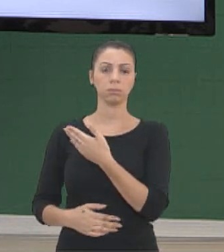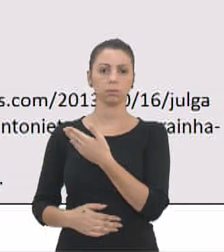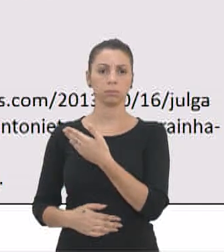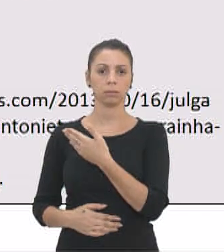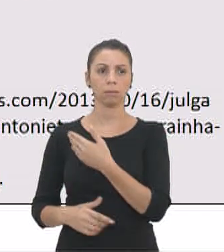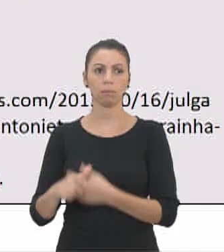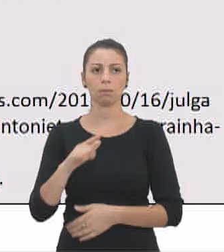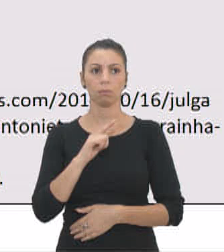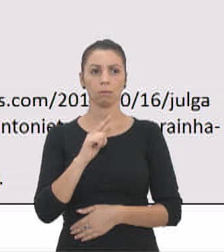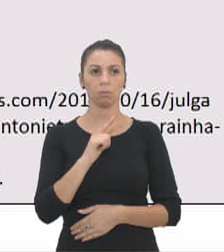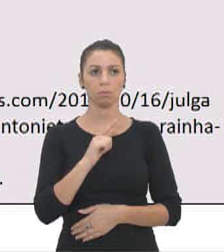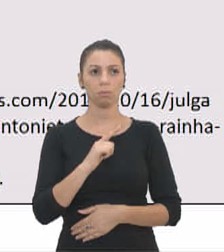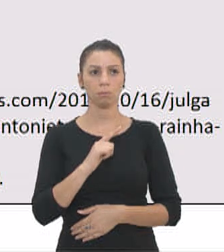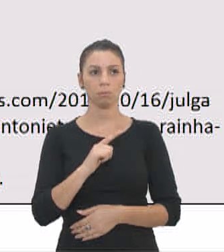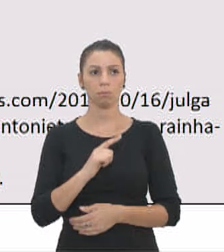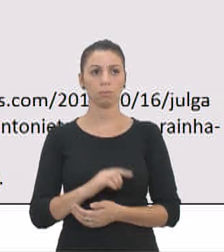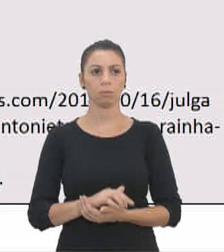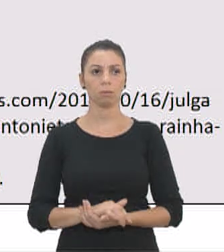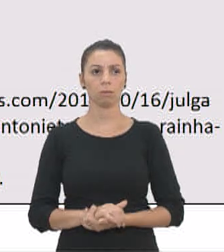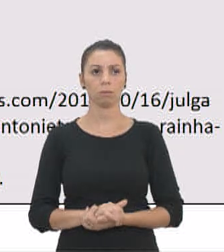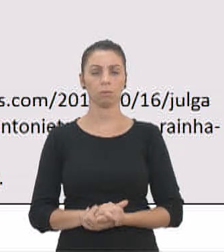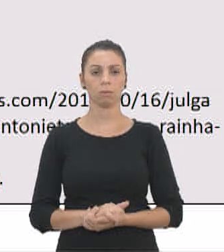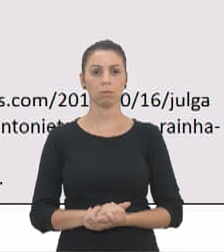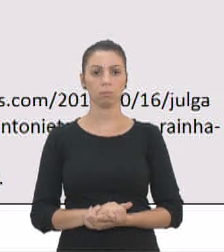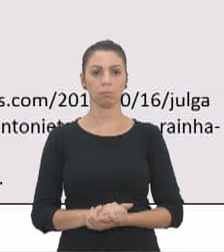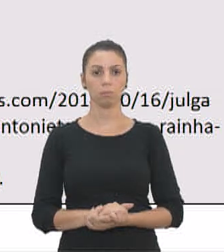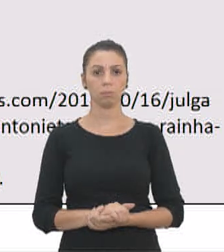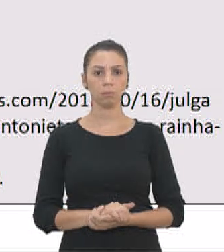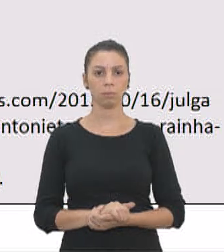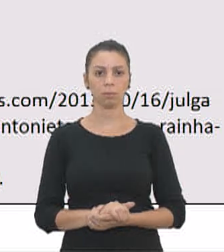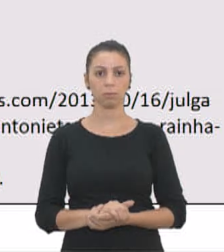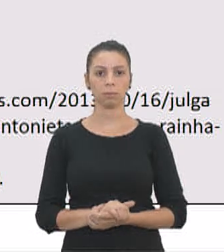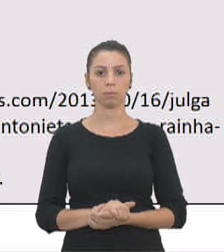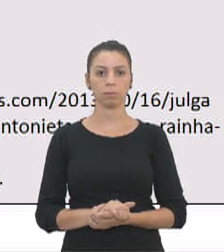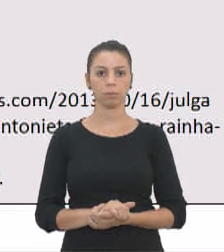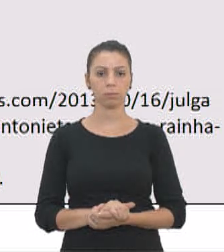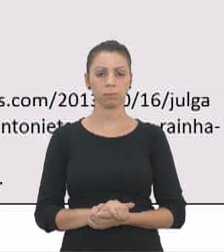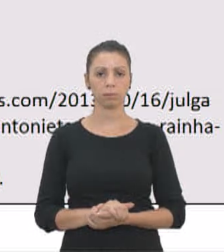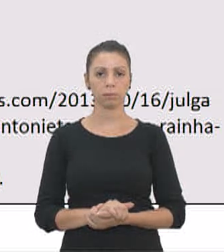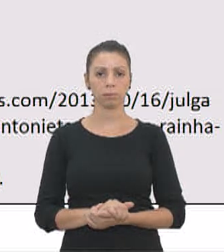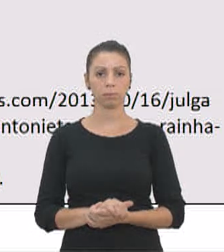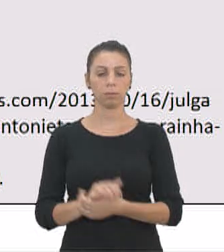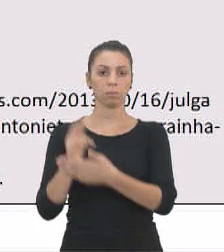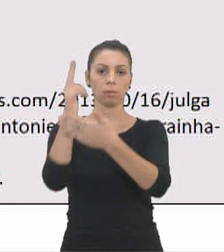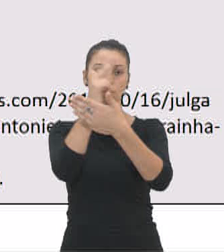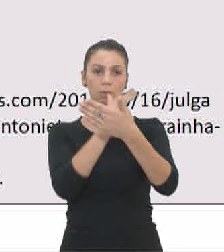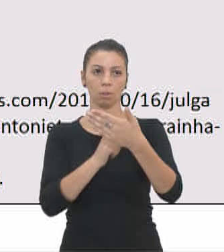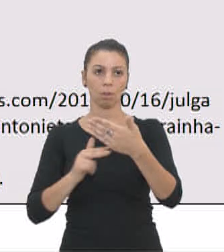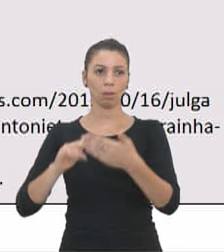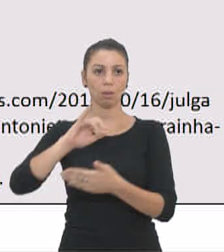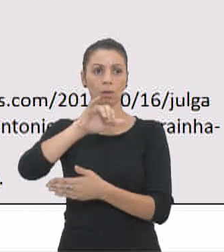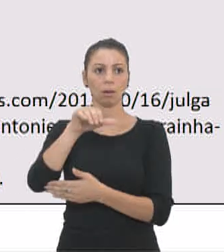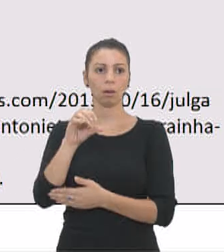eu tenho aqui uma tela do pintor Joseph Emmanuel van der